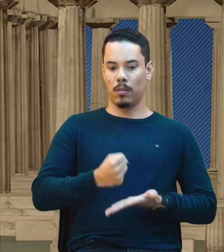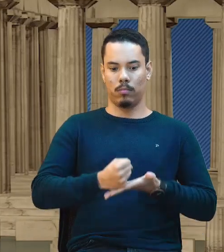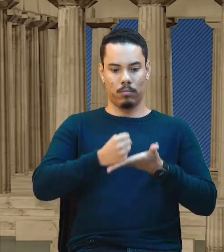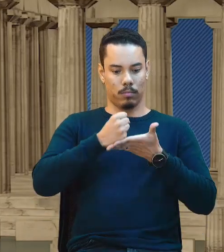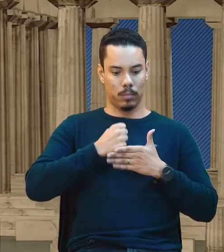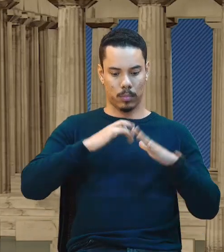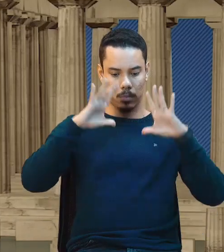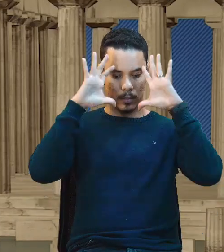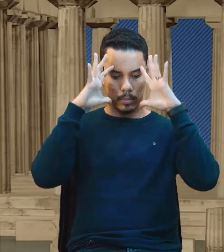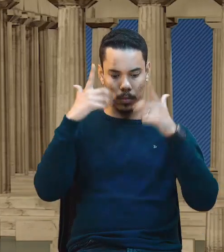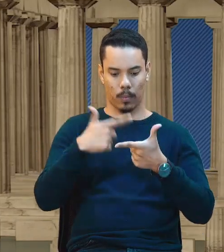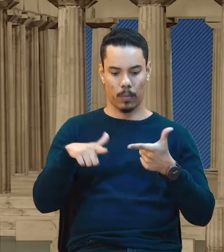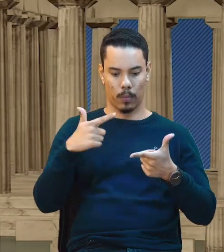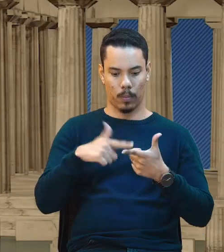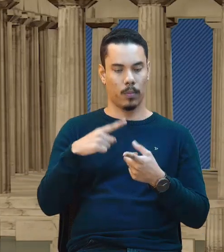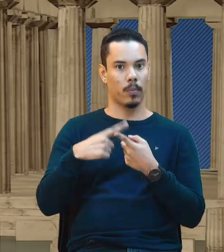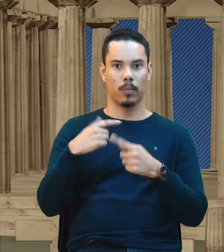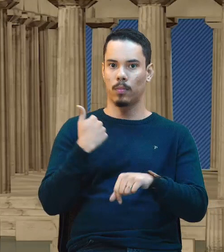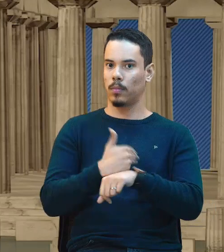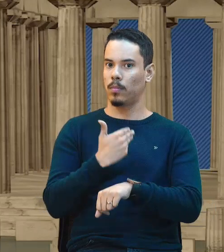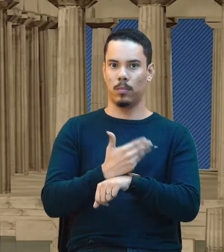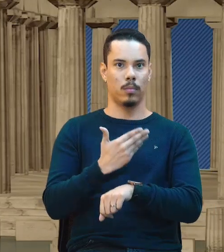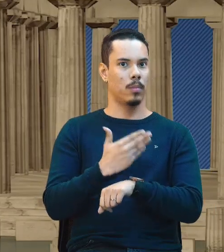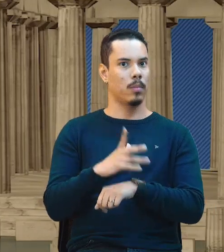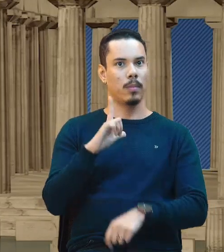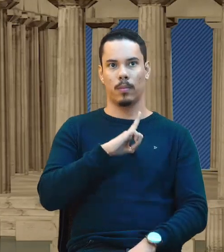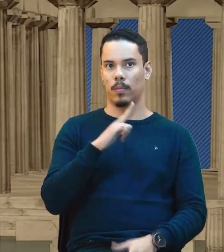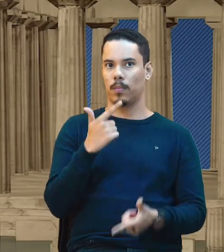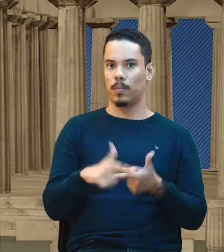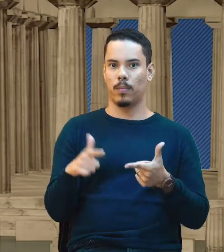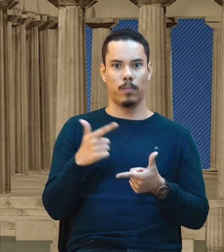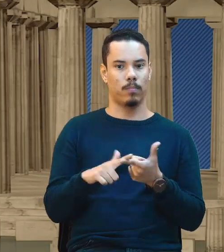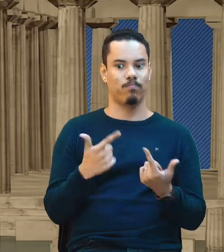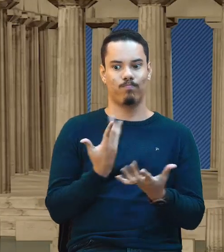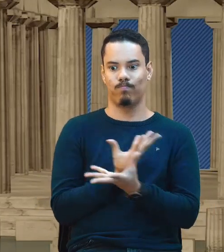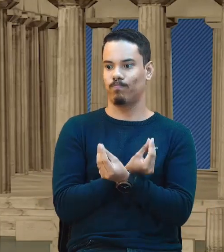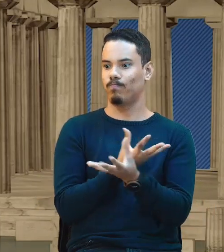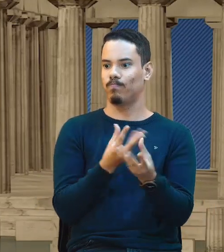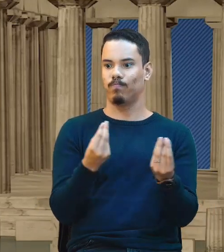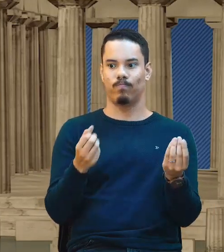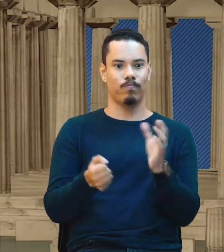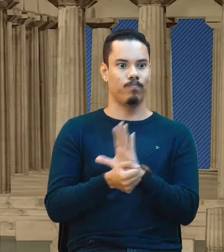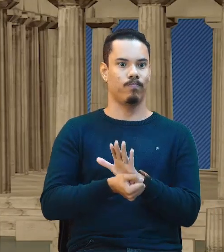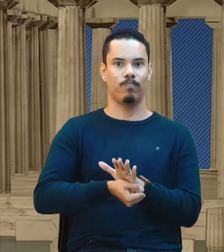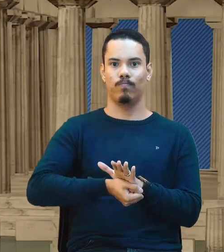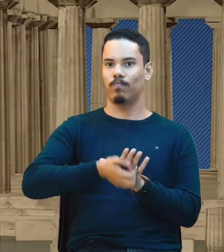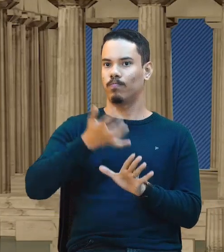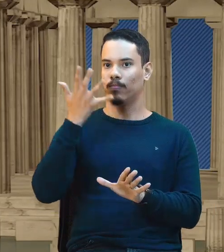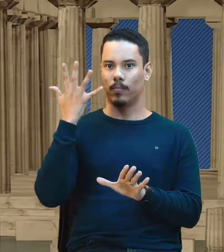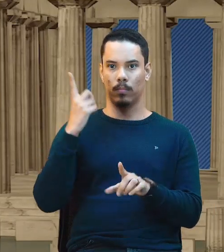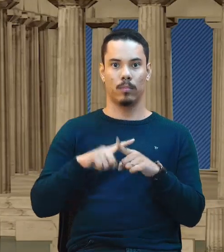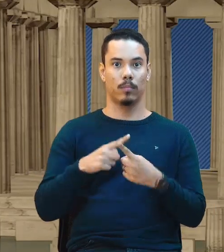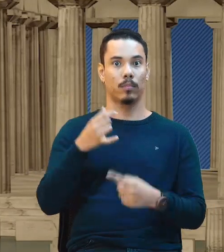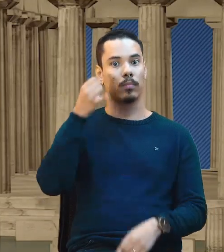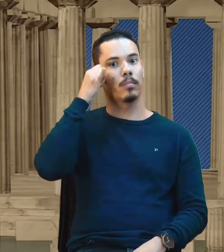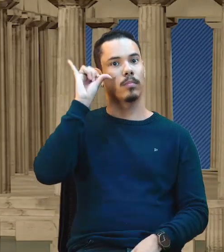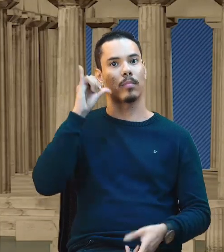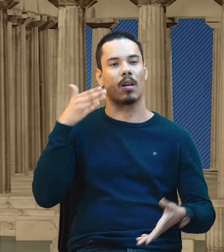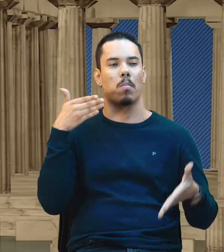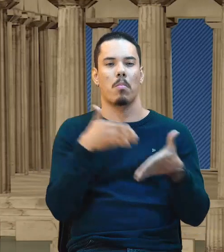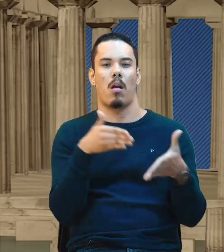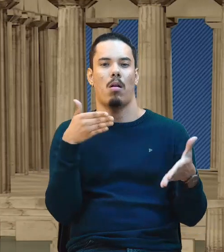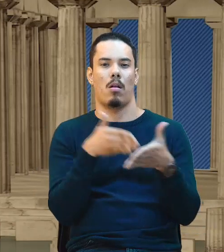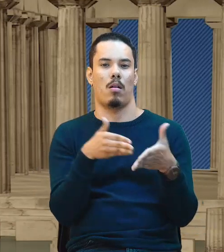cotidiano, porque a todo momento temos problemas aparecendo. Os problemas são muitos. E os problemas que não sejam uma barreira. O